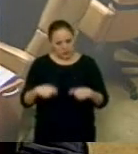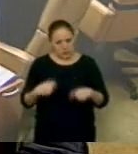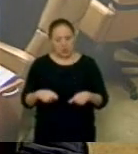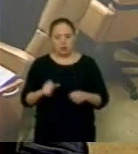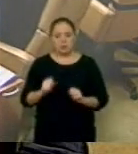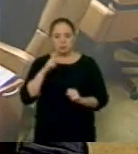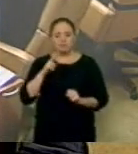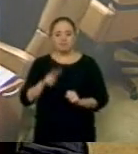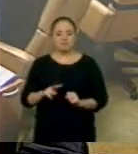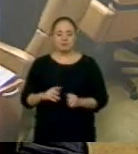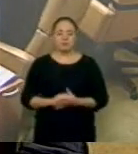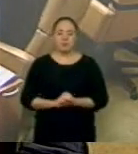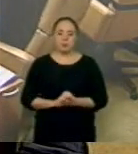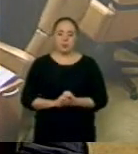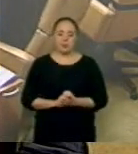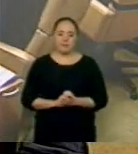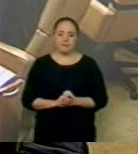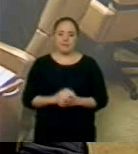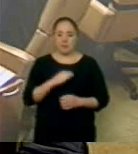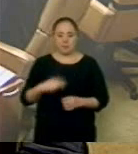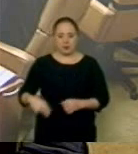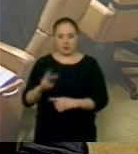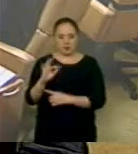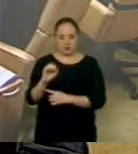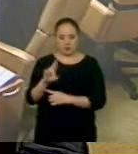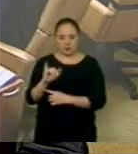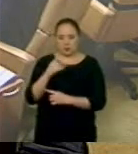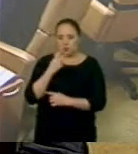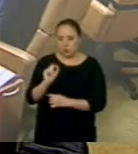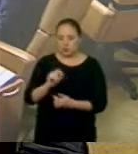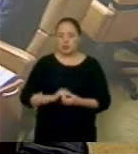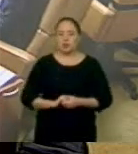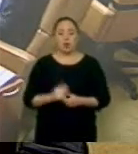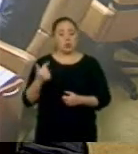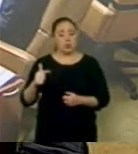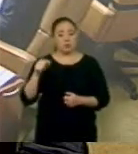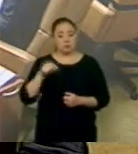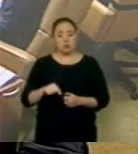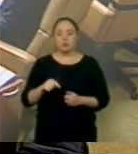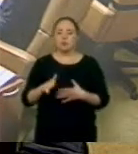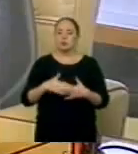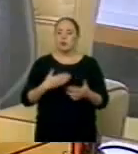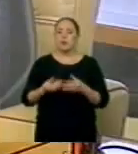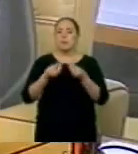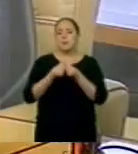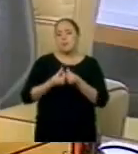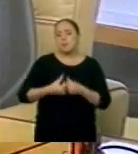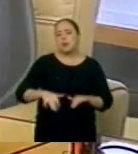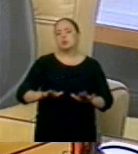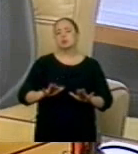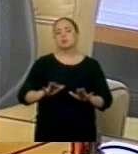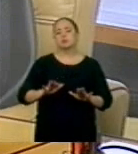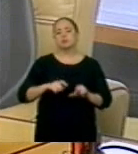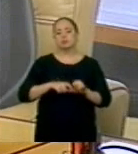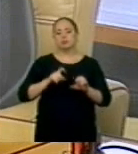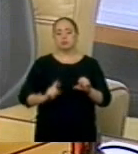E disse Sua Excelência, me permito reiterar, não há nesse aspecto qualquer fragilização da independência